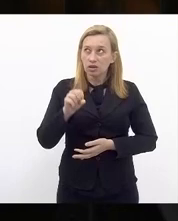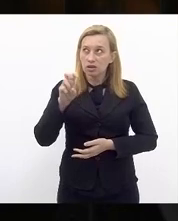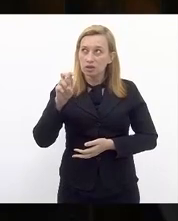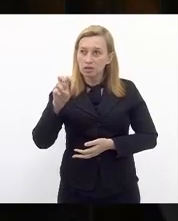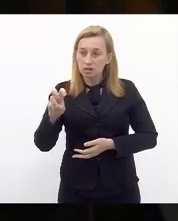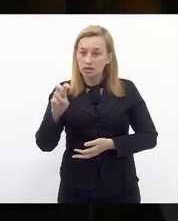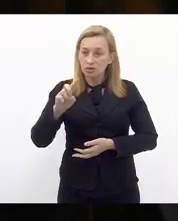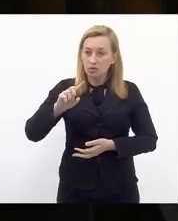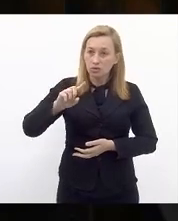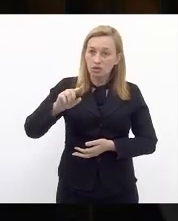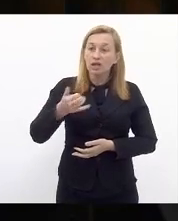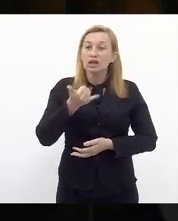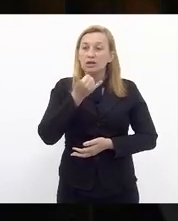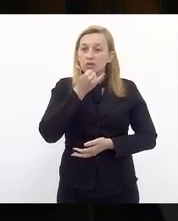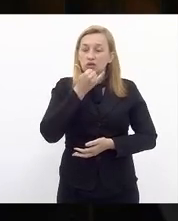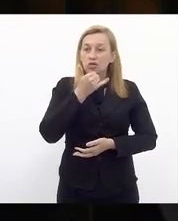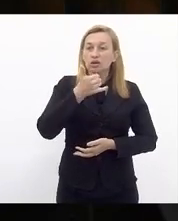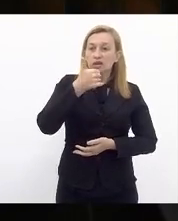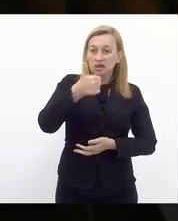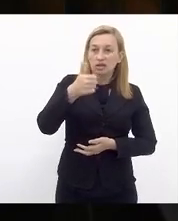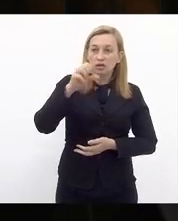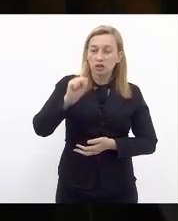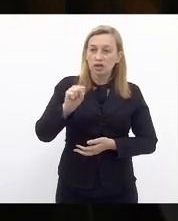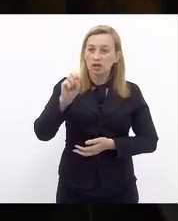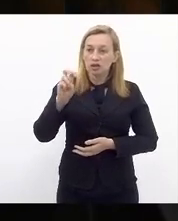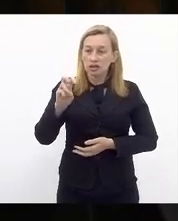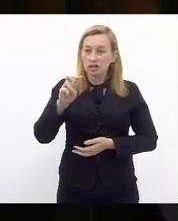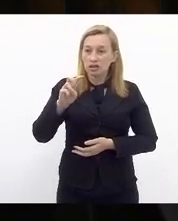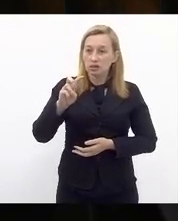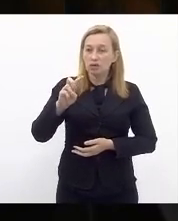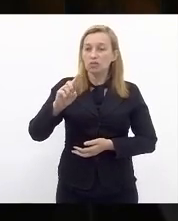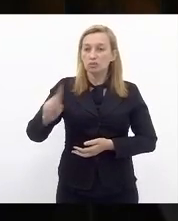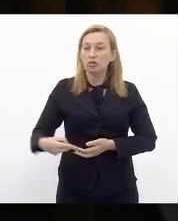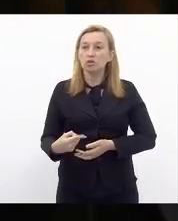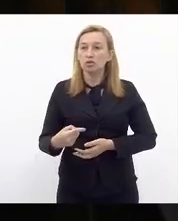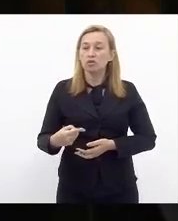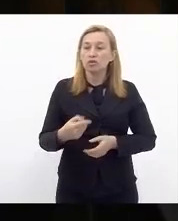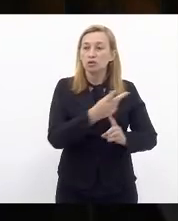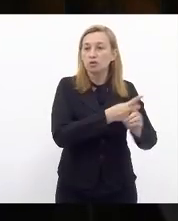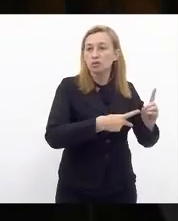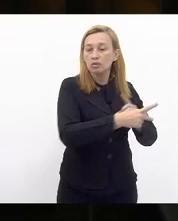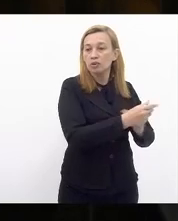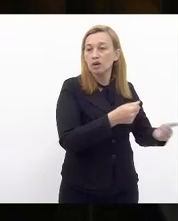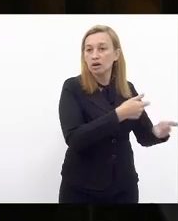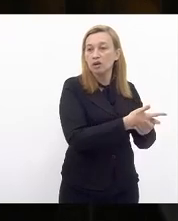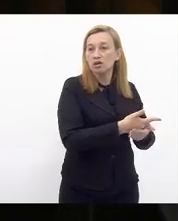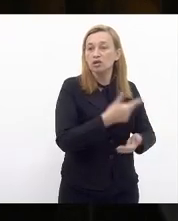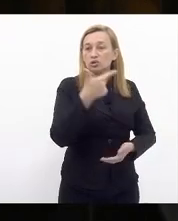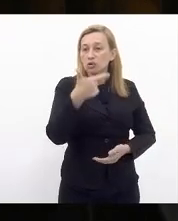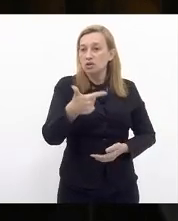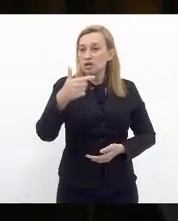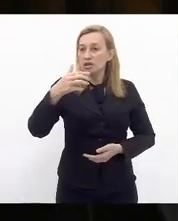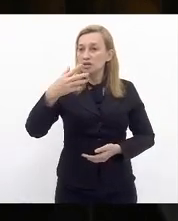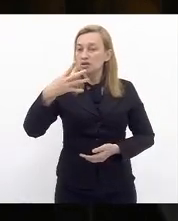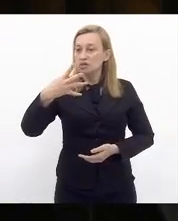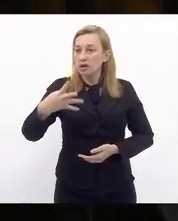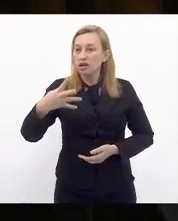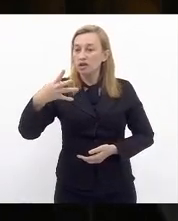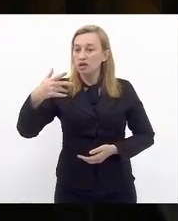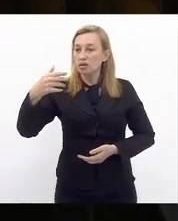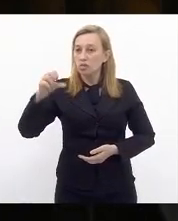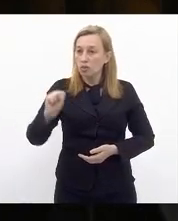e sem pedal 185 mil servidores contribuindo para o Rio previdência e em torno de 248